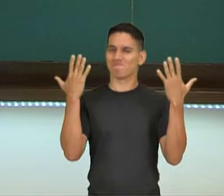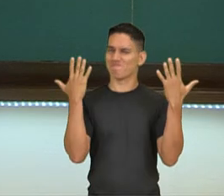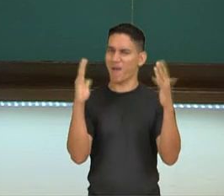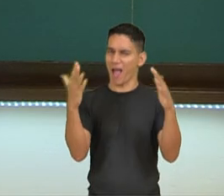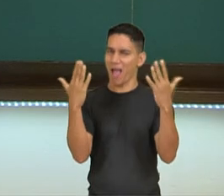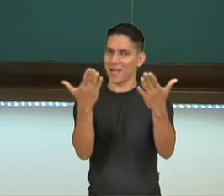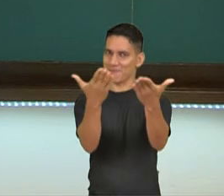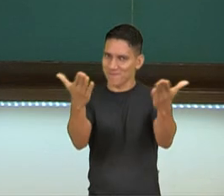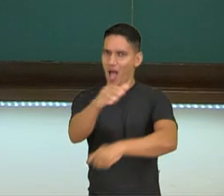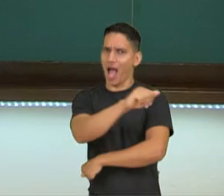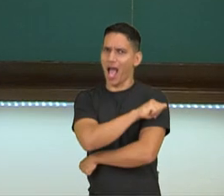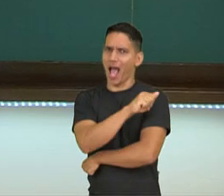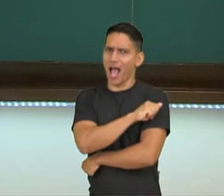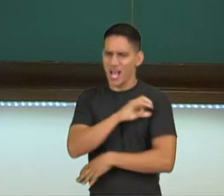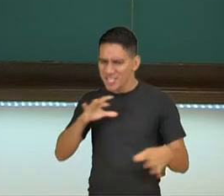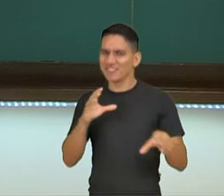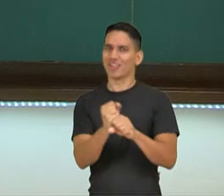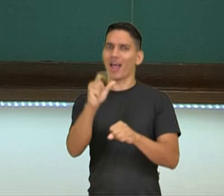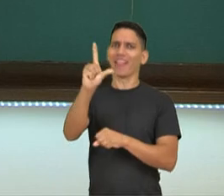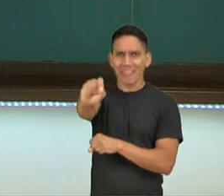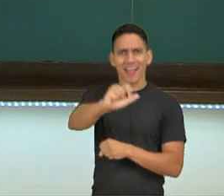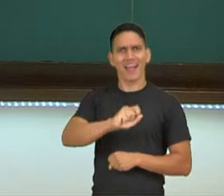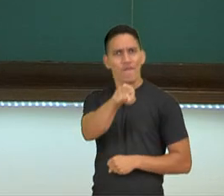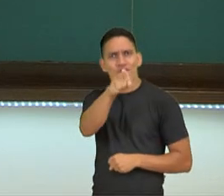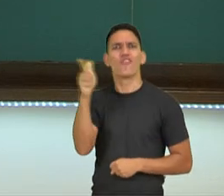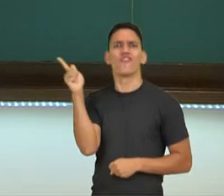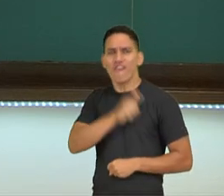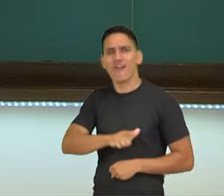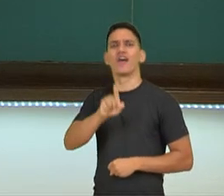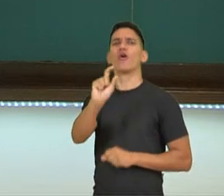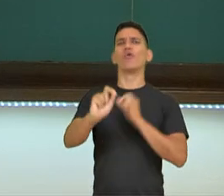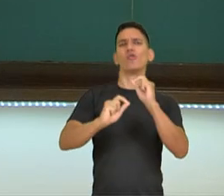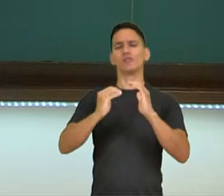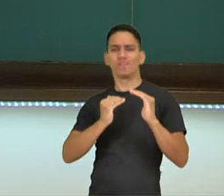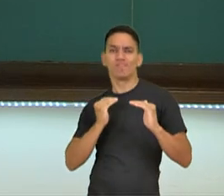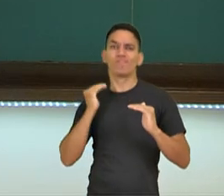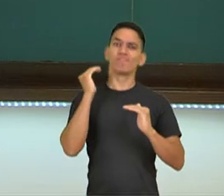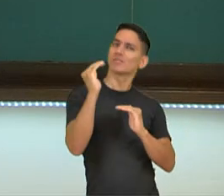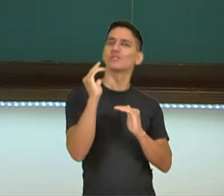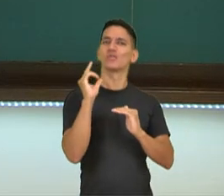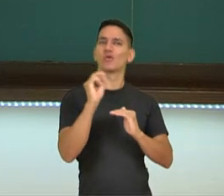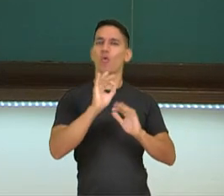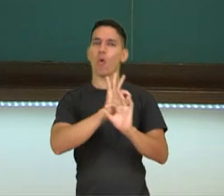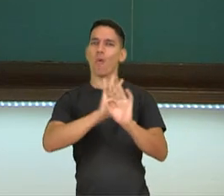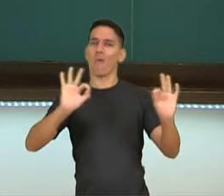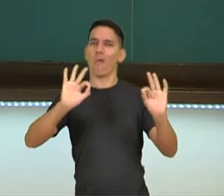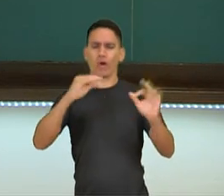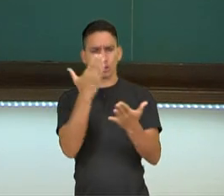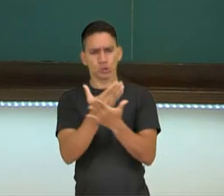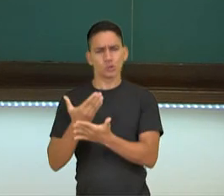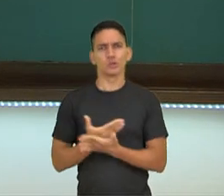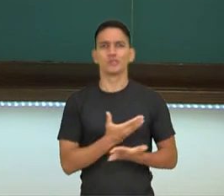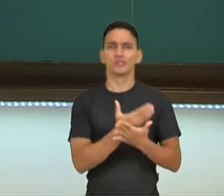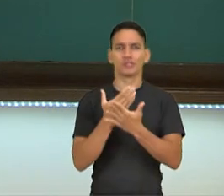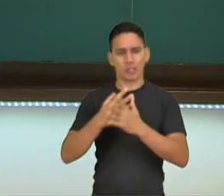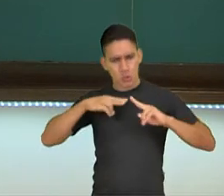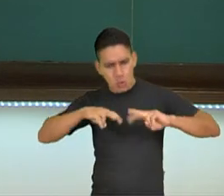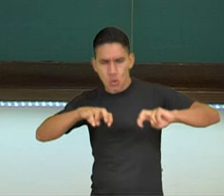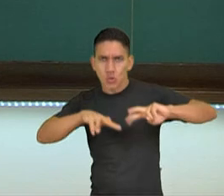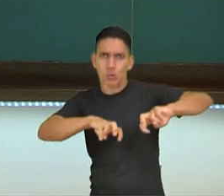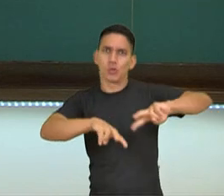Parabéns, aluno nota 10. Você é uma e um excelente estudante